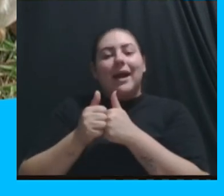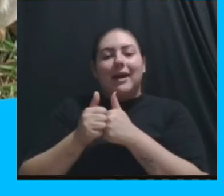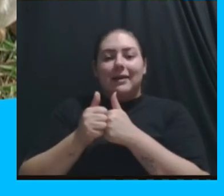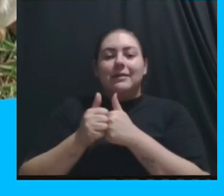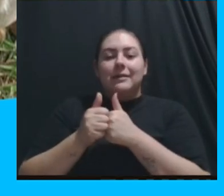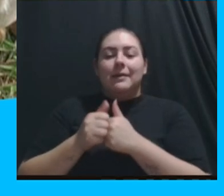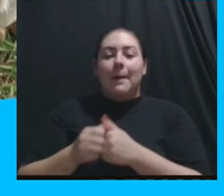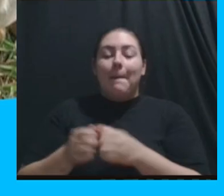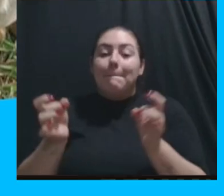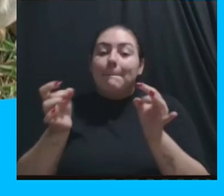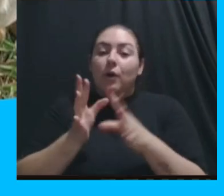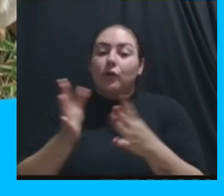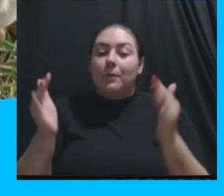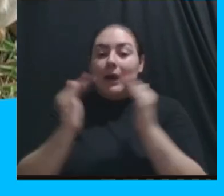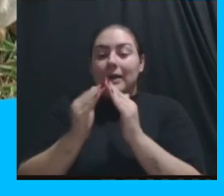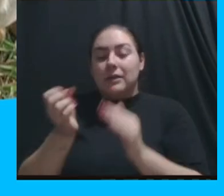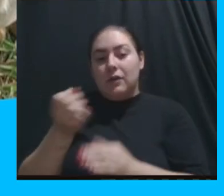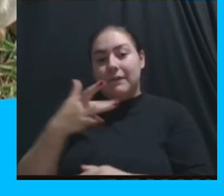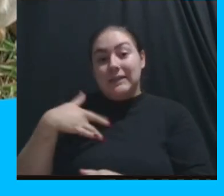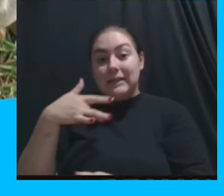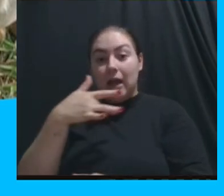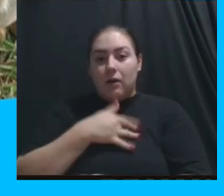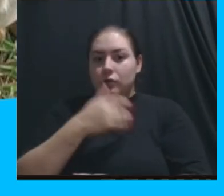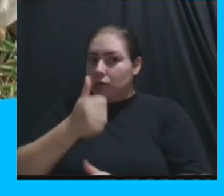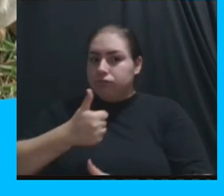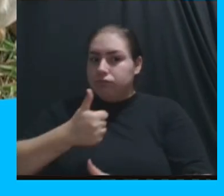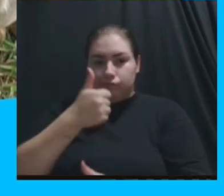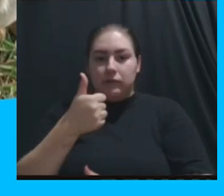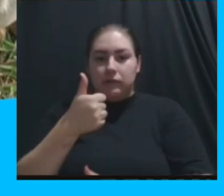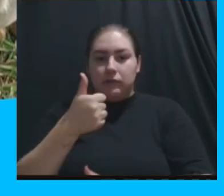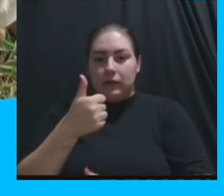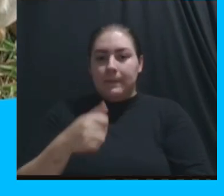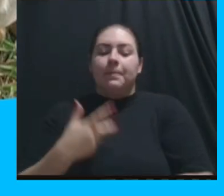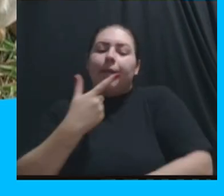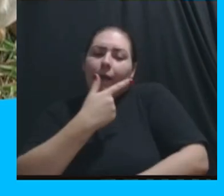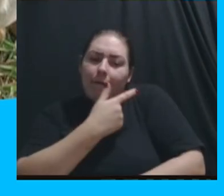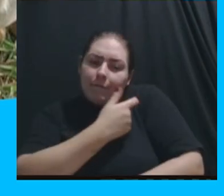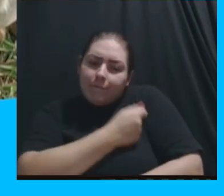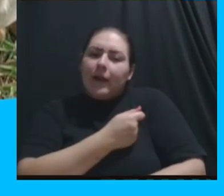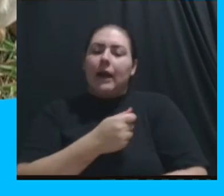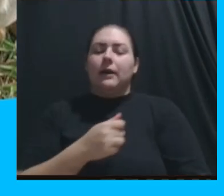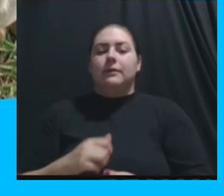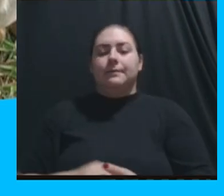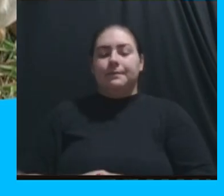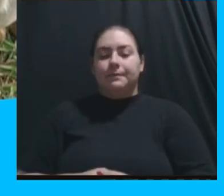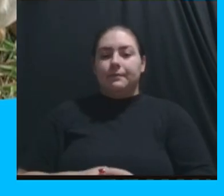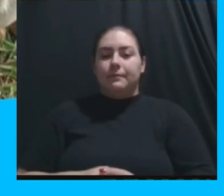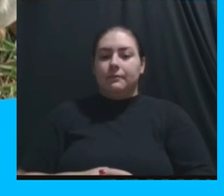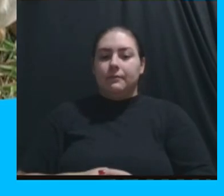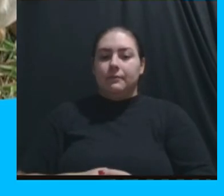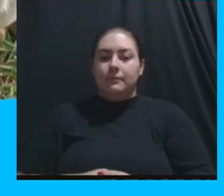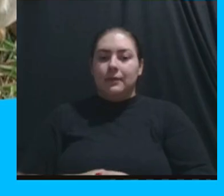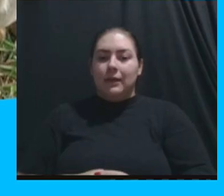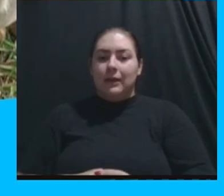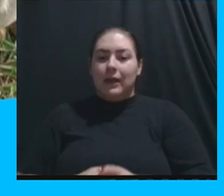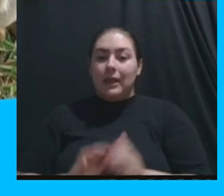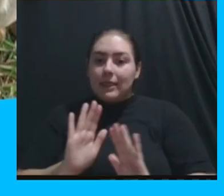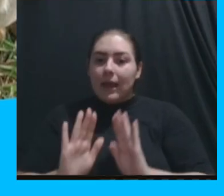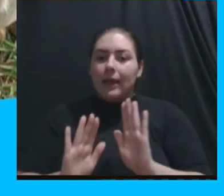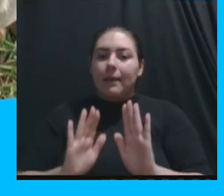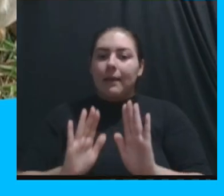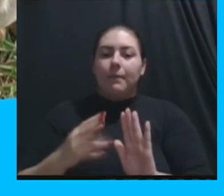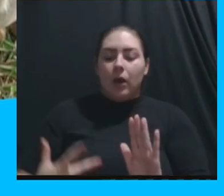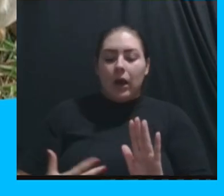do biscoito está em dia, vacinado, vermifugado e em breve será castrado,